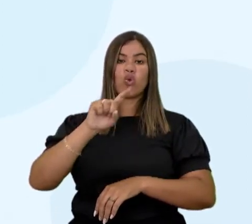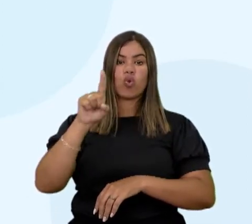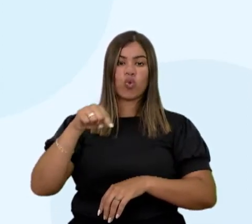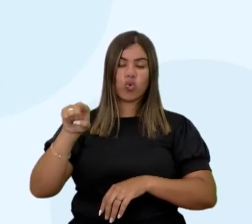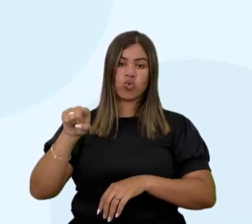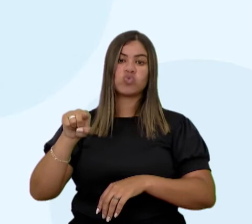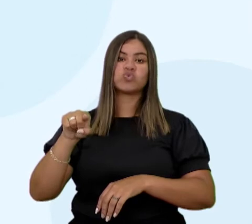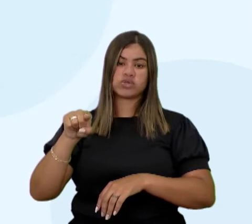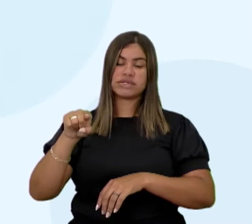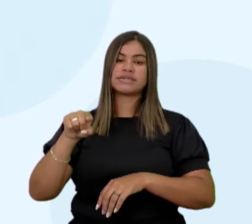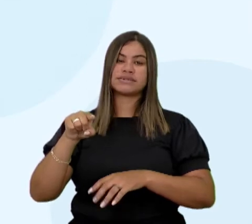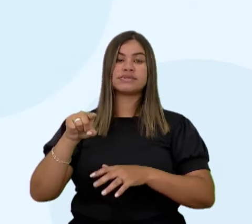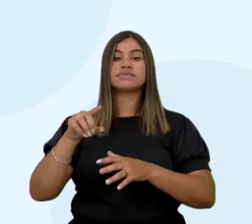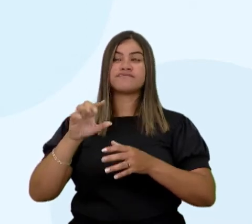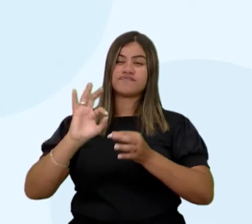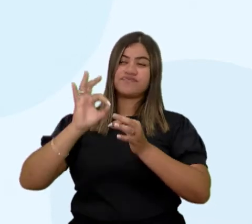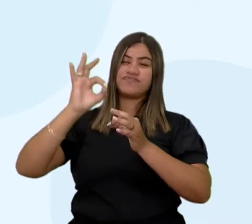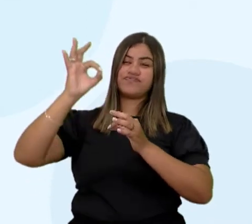a